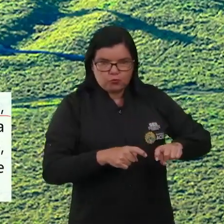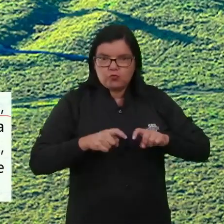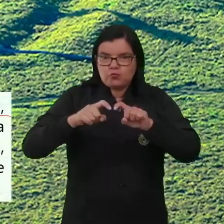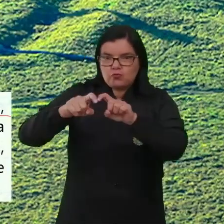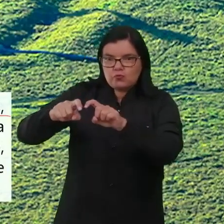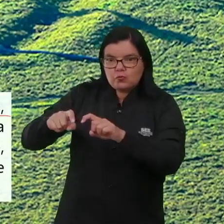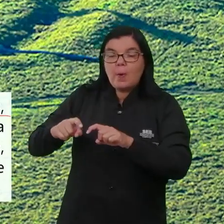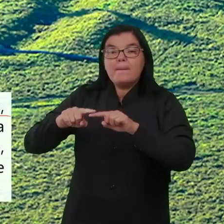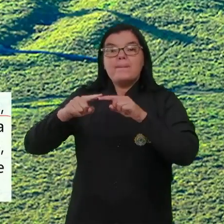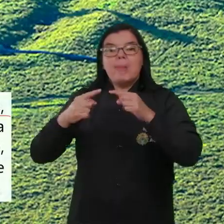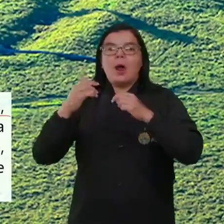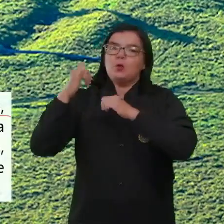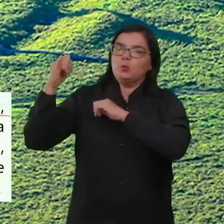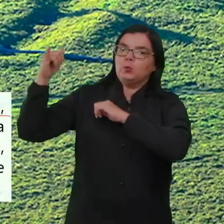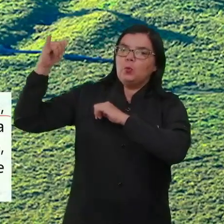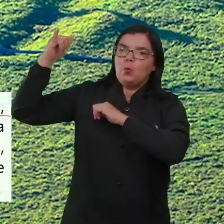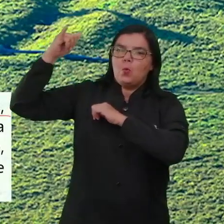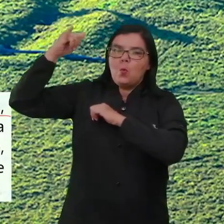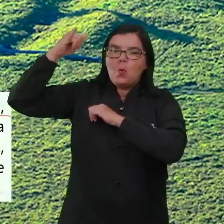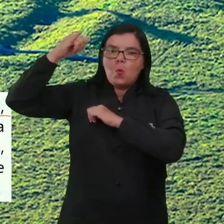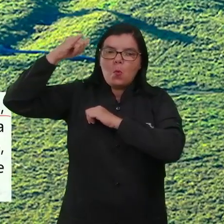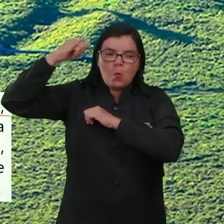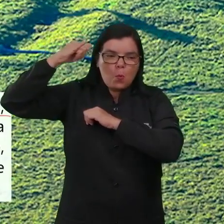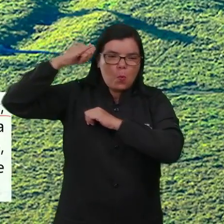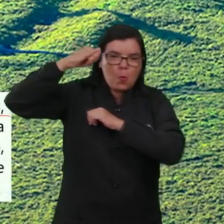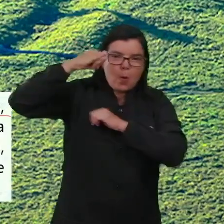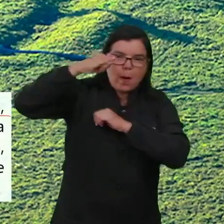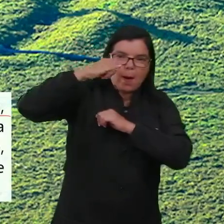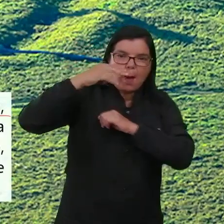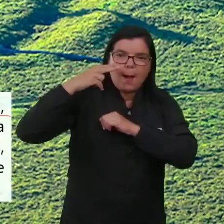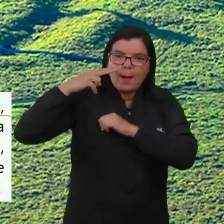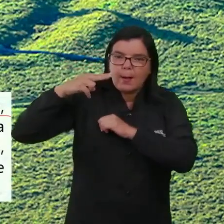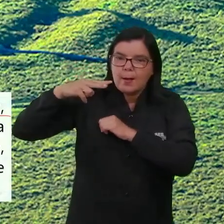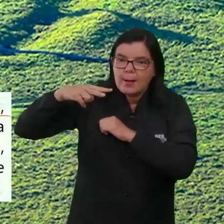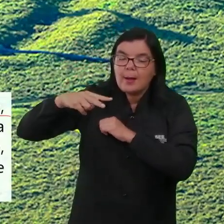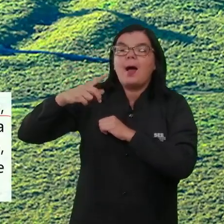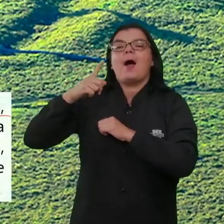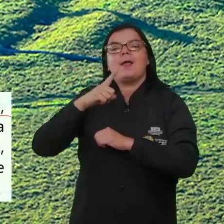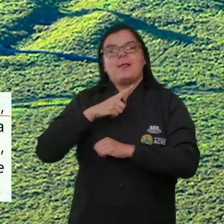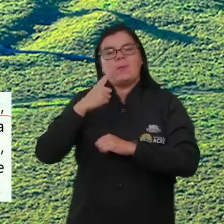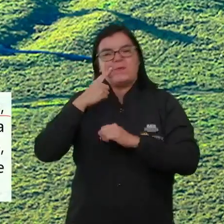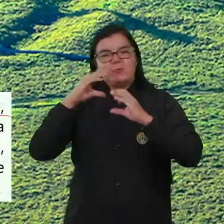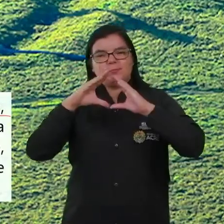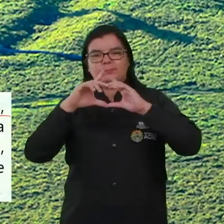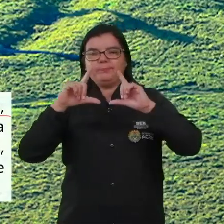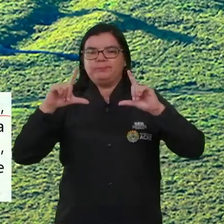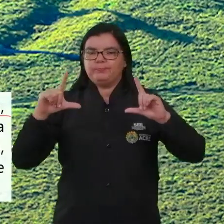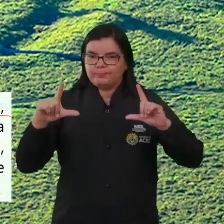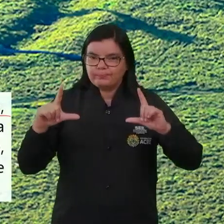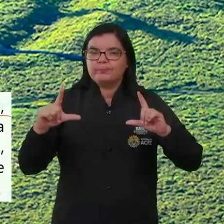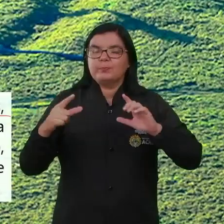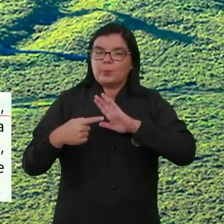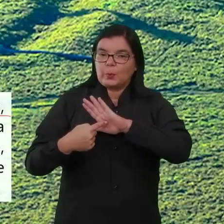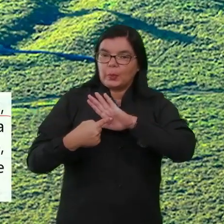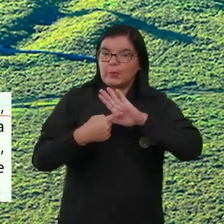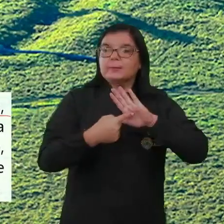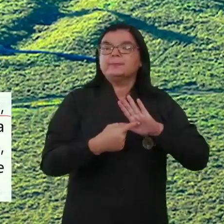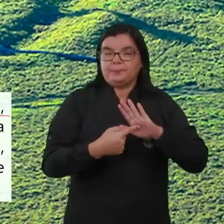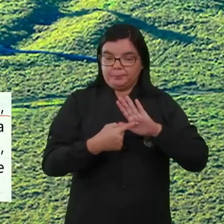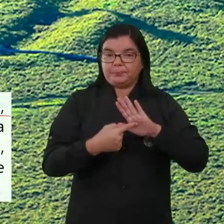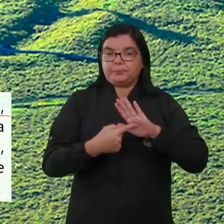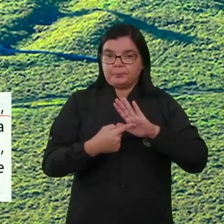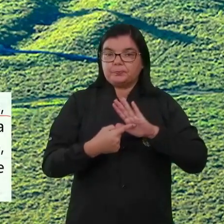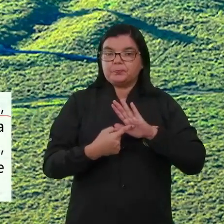se você sobrevoar sobre aquela região, aí essa forma geométrica ela vai se apresentar de